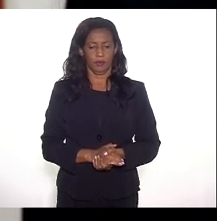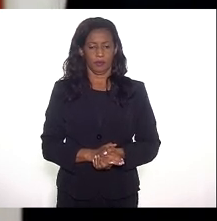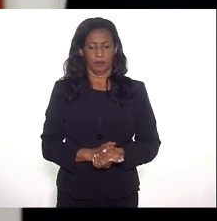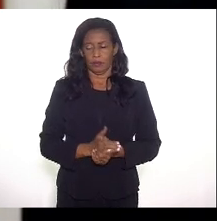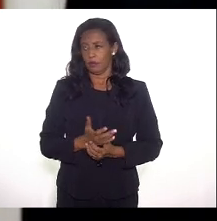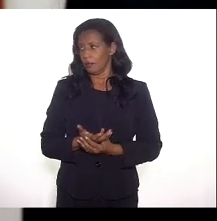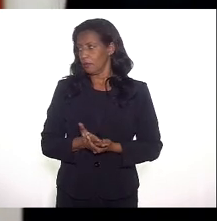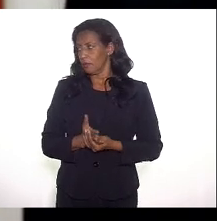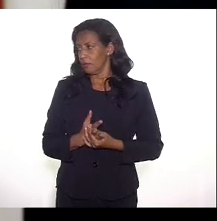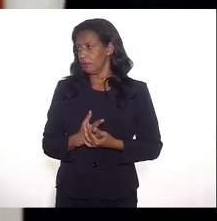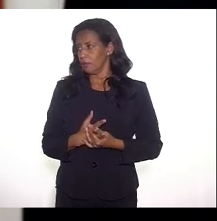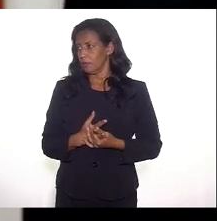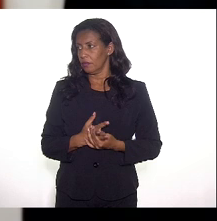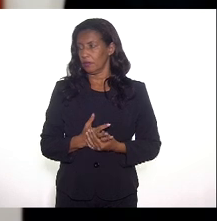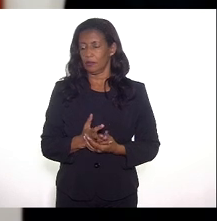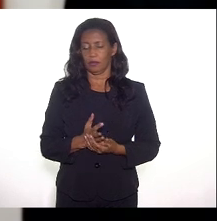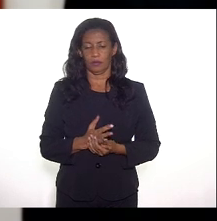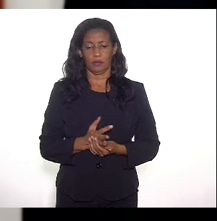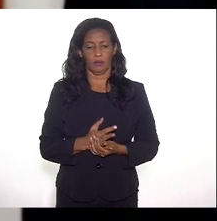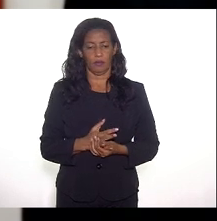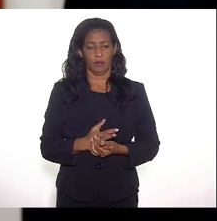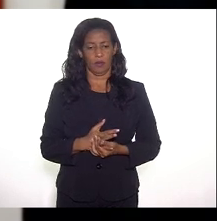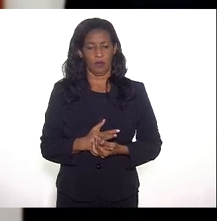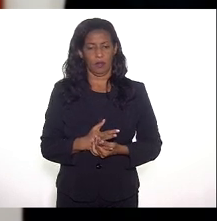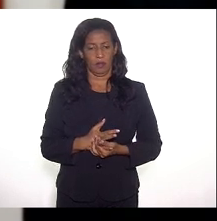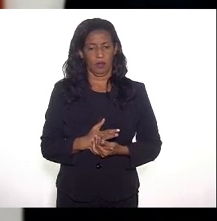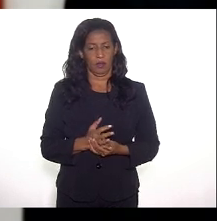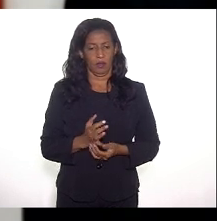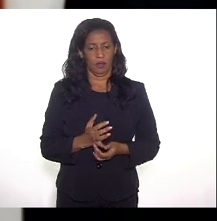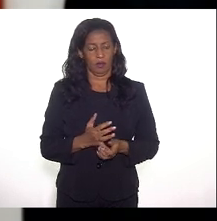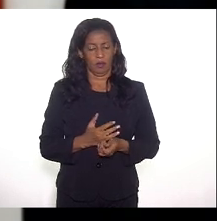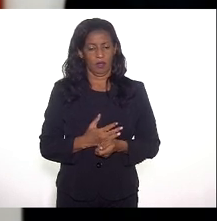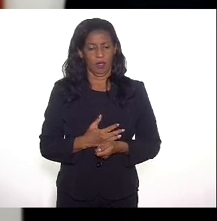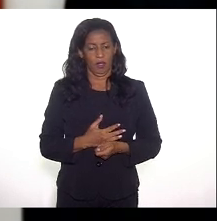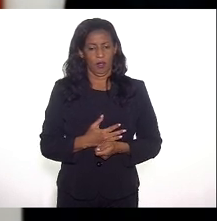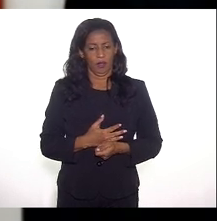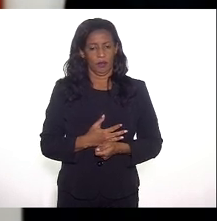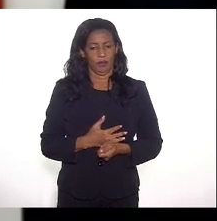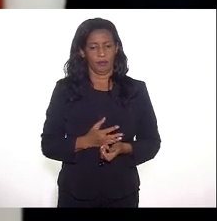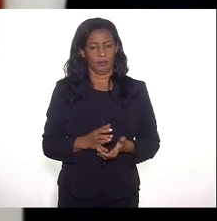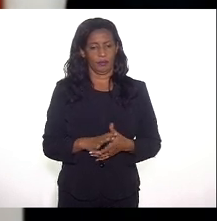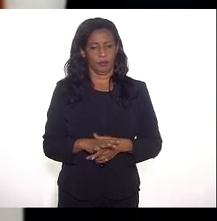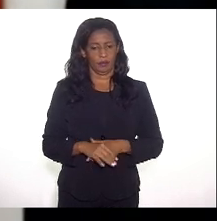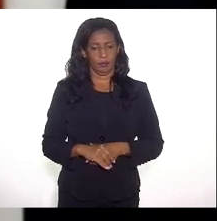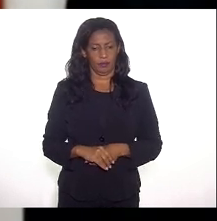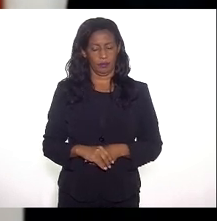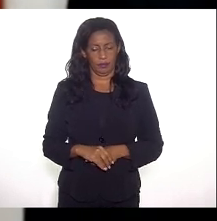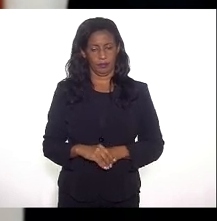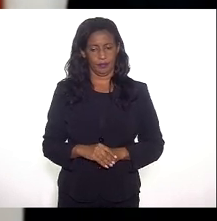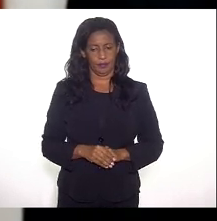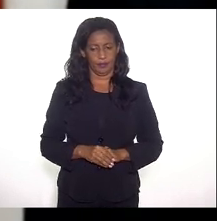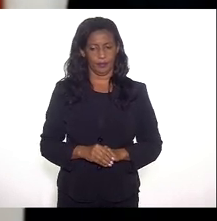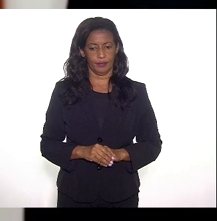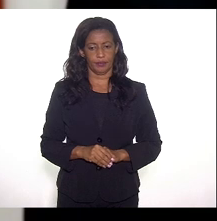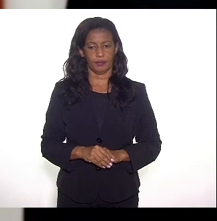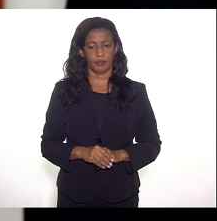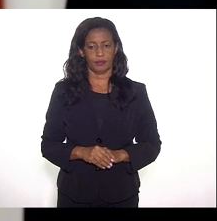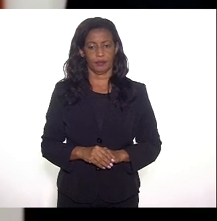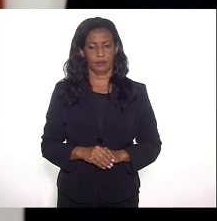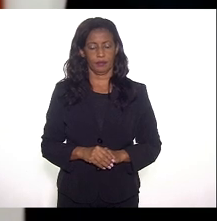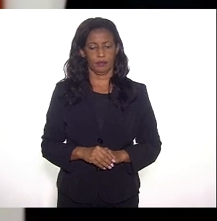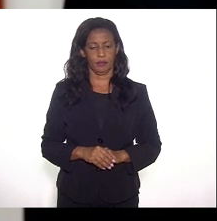trata da linha A e da linha B, que é o que o Luiz Paulo falou, e é mais ou menos também o que eu falei.